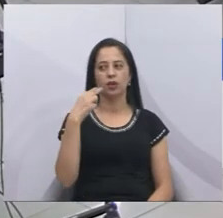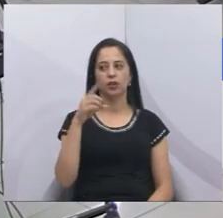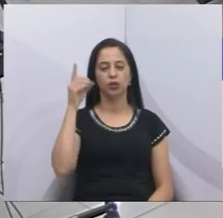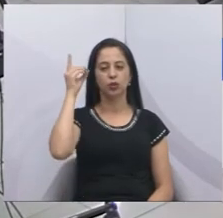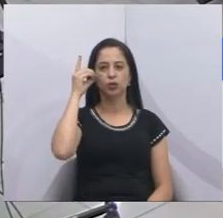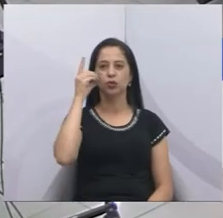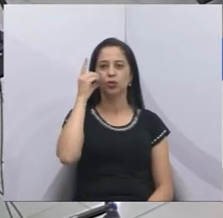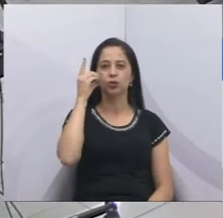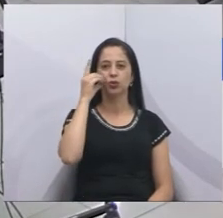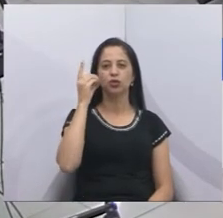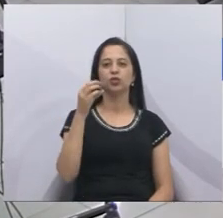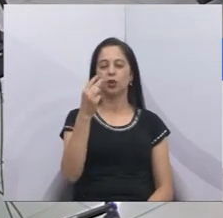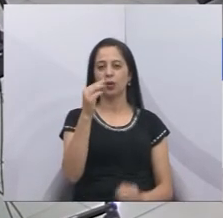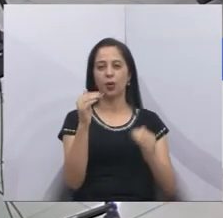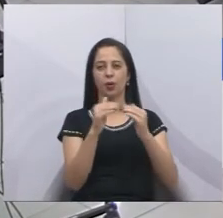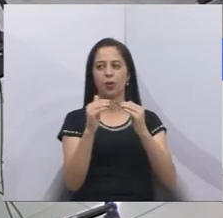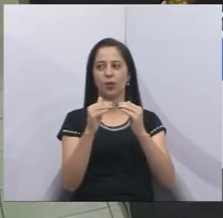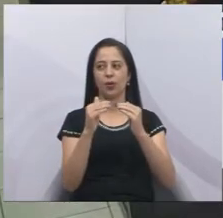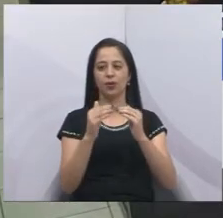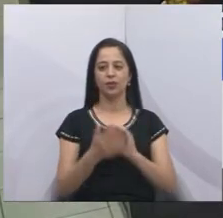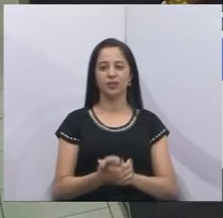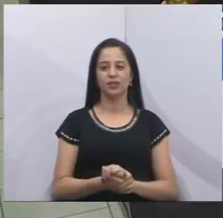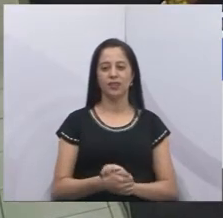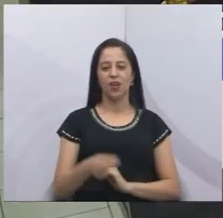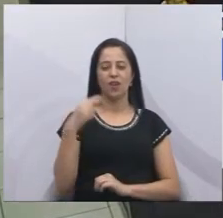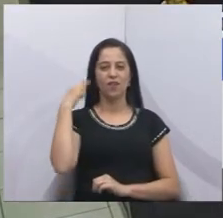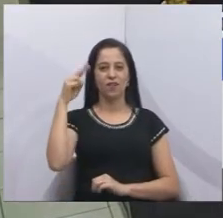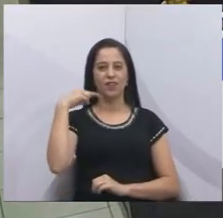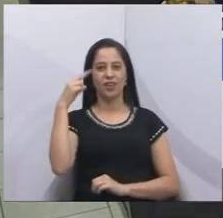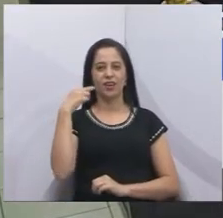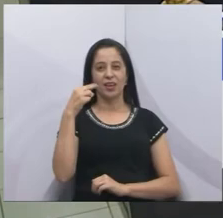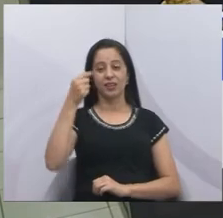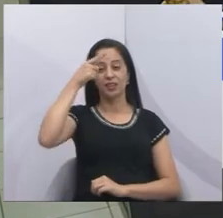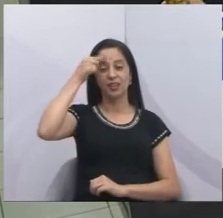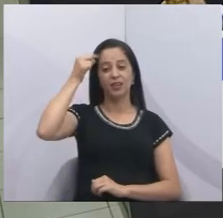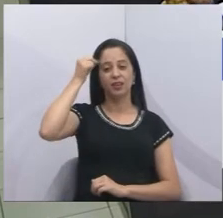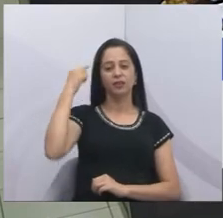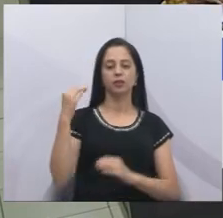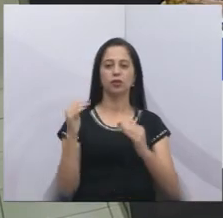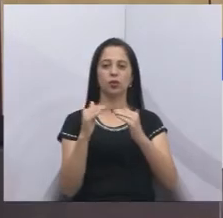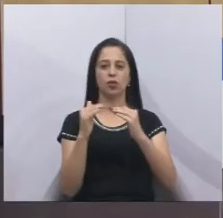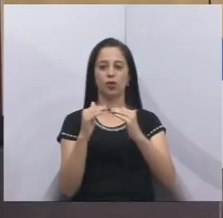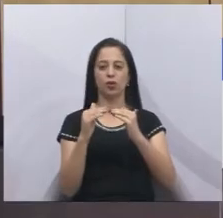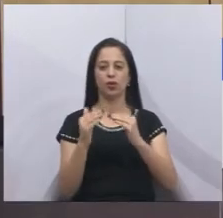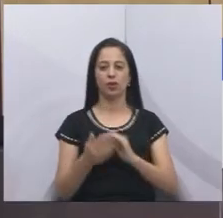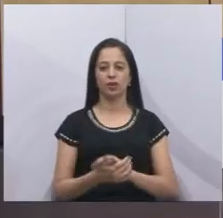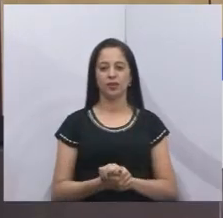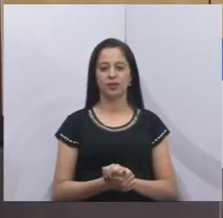Dudi? Favorável. Como vota o vereador Edgar Sasaki? Favorável.